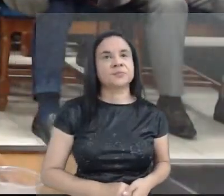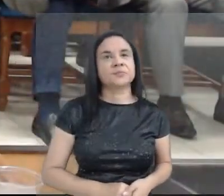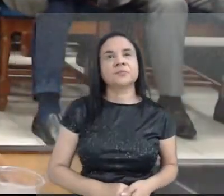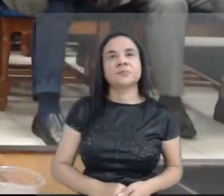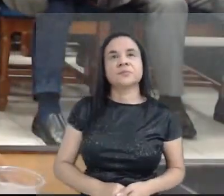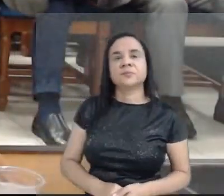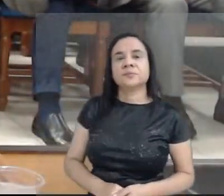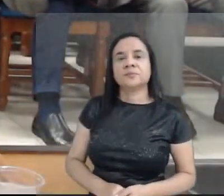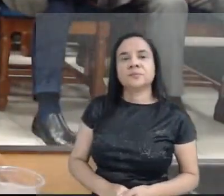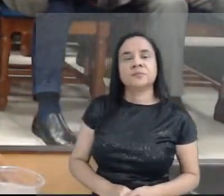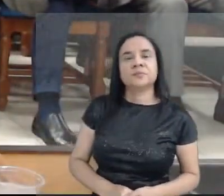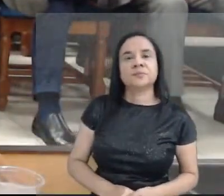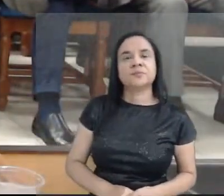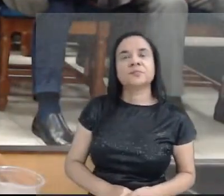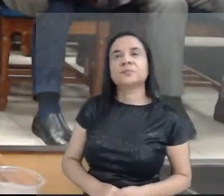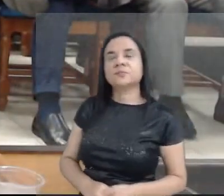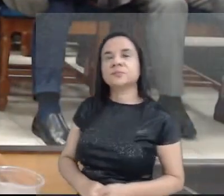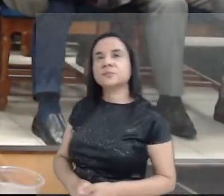o privilégio.